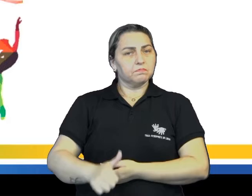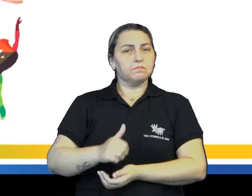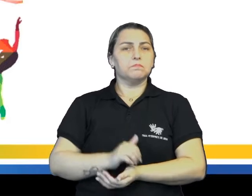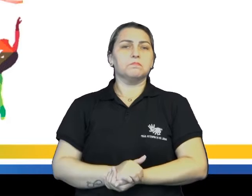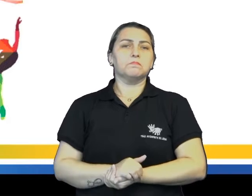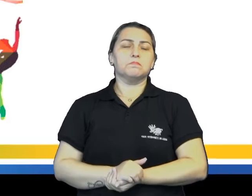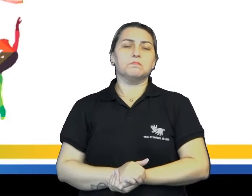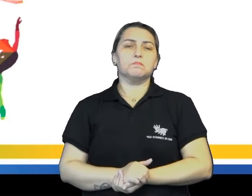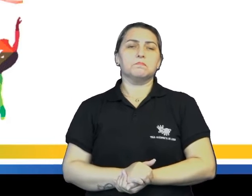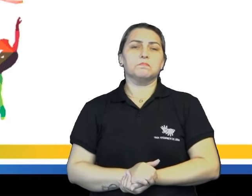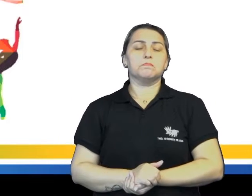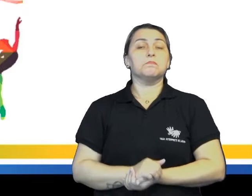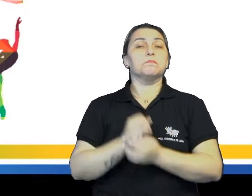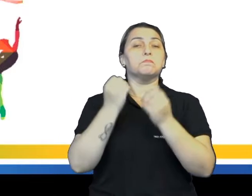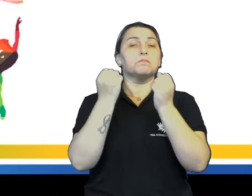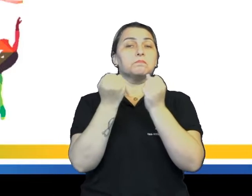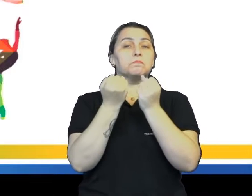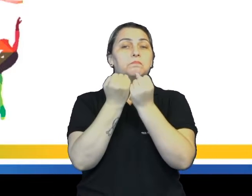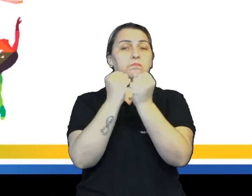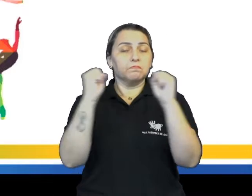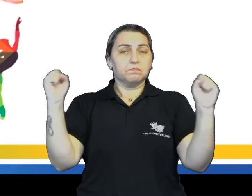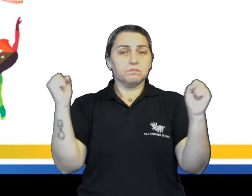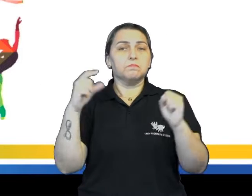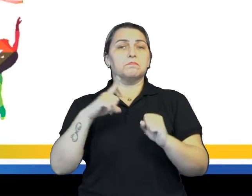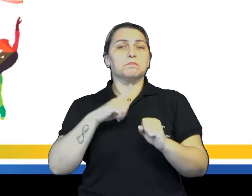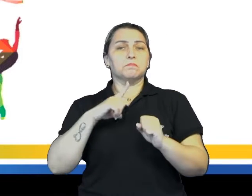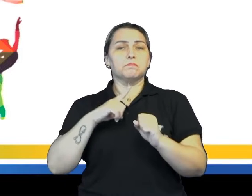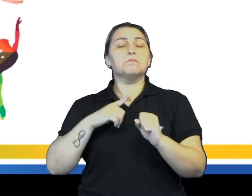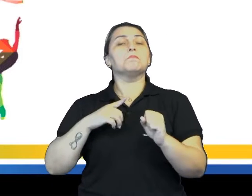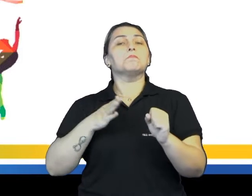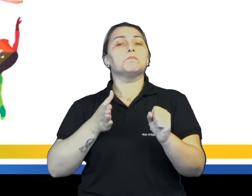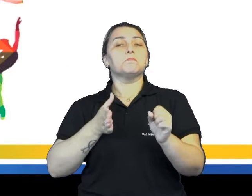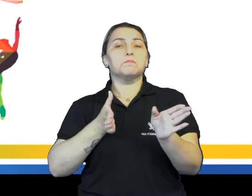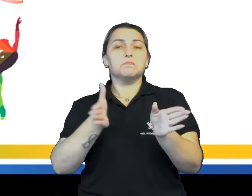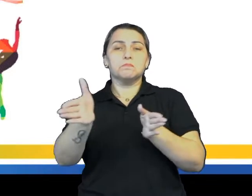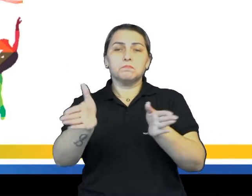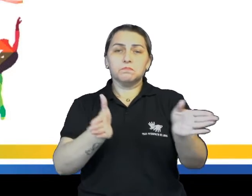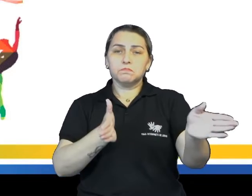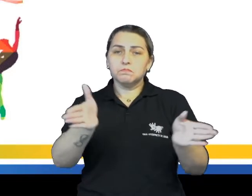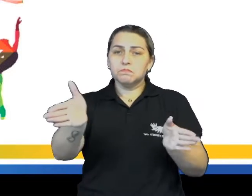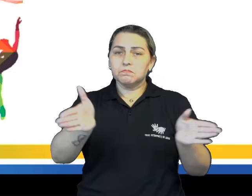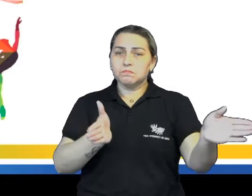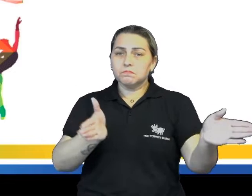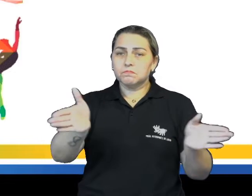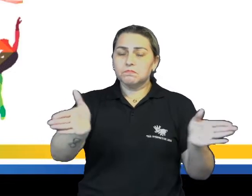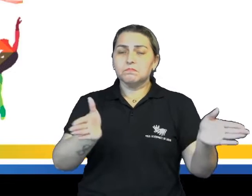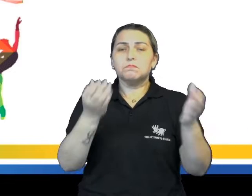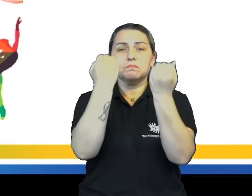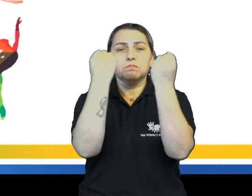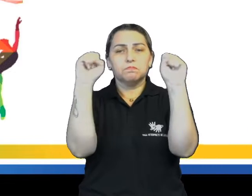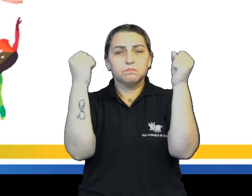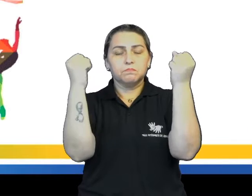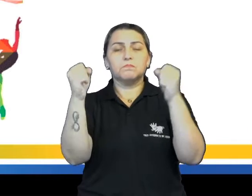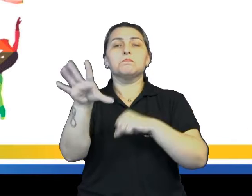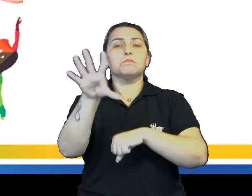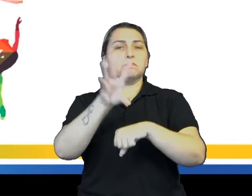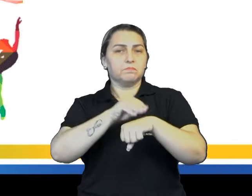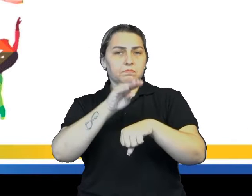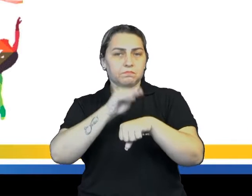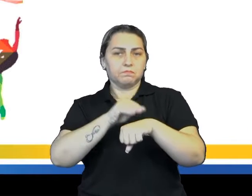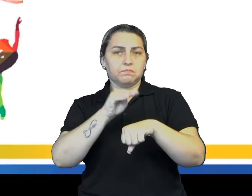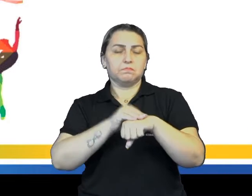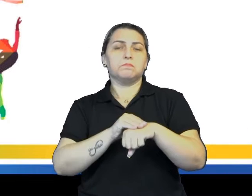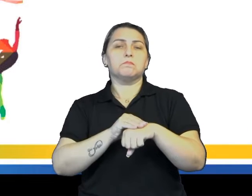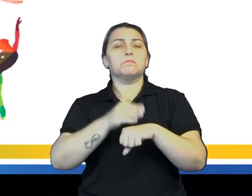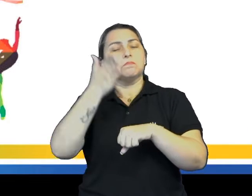do tempo, a atividade física ganhou outros direcionamentos e a educação física configurou-se como área de conhecimento dotada